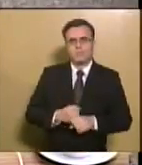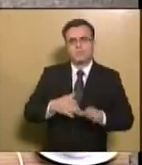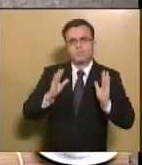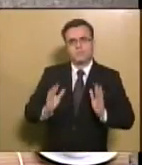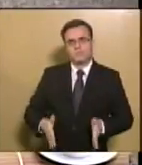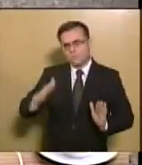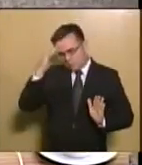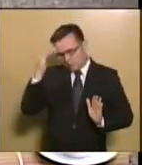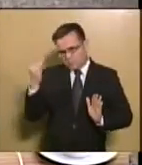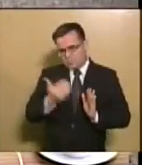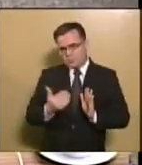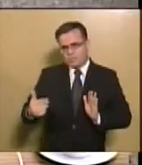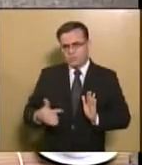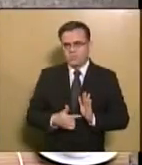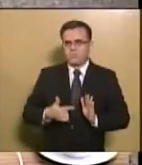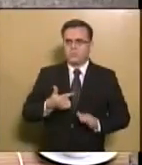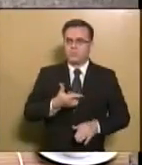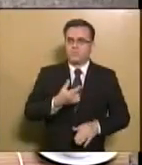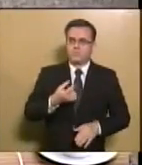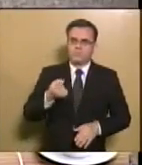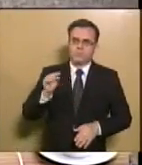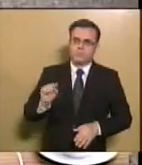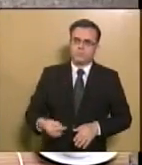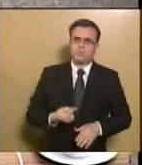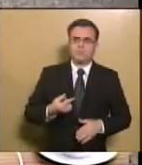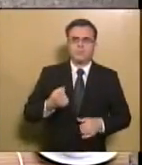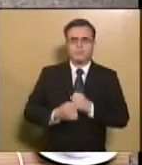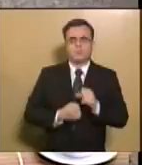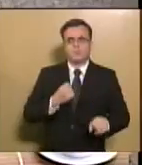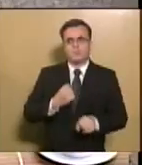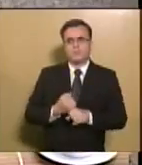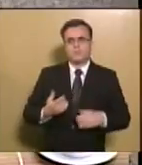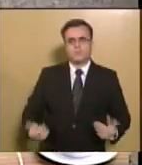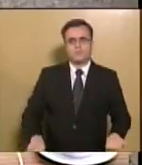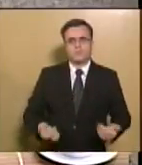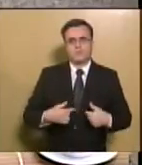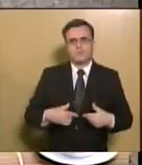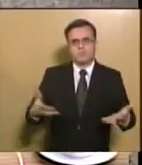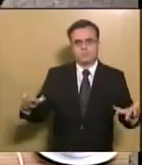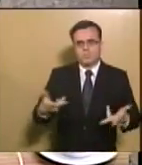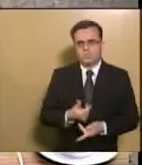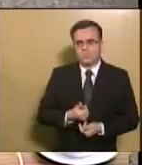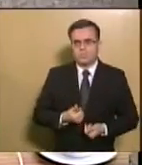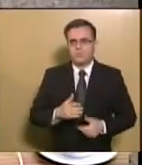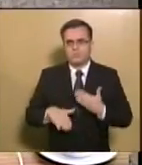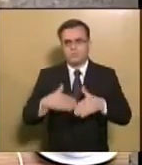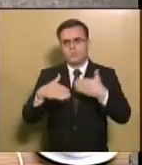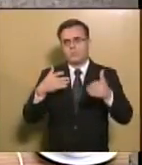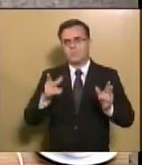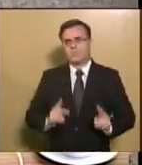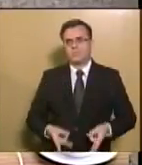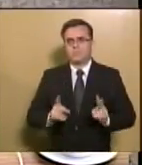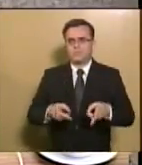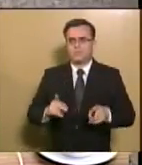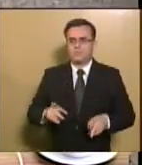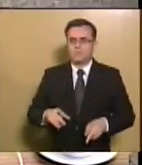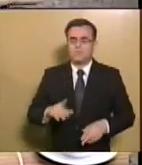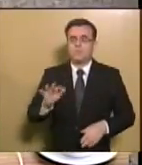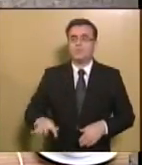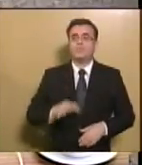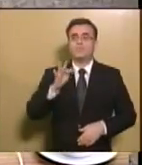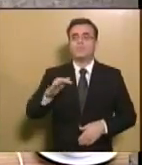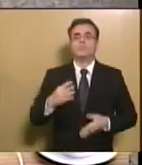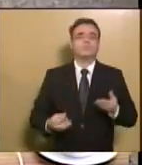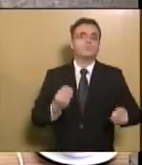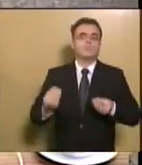comprometendo R$1 bilhão e 200 milhões com Previdência por ano, e isso numa forma crescente. Aonde é que nós vamos parar?